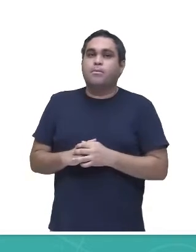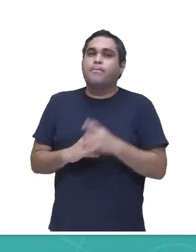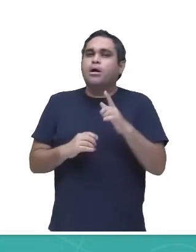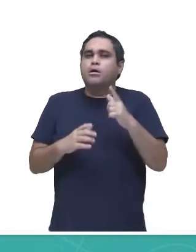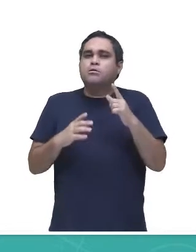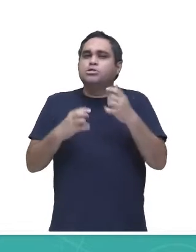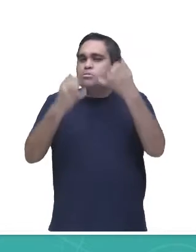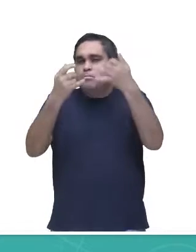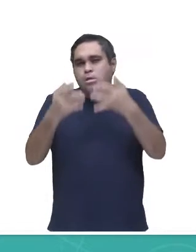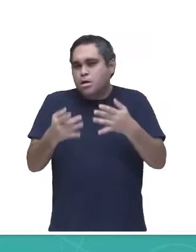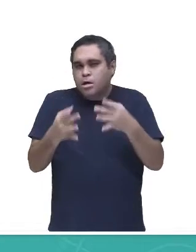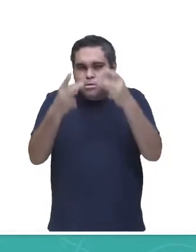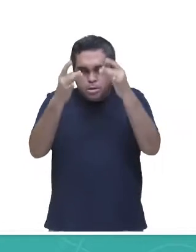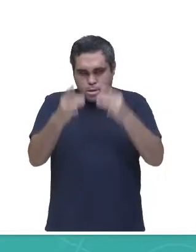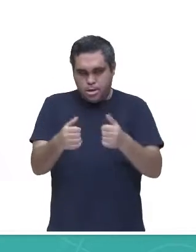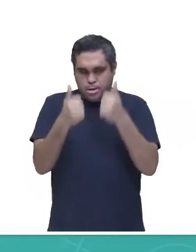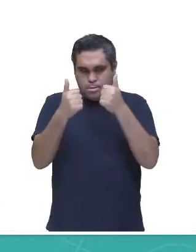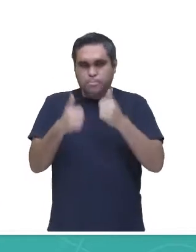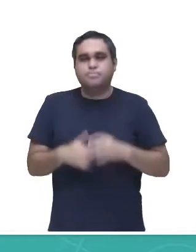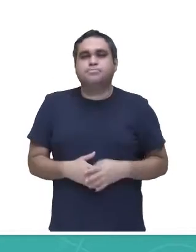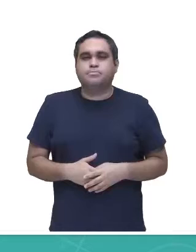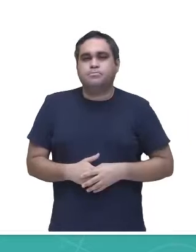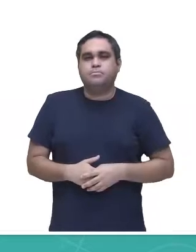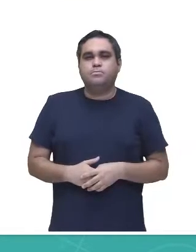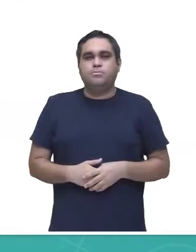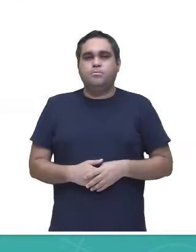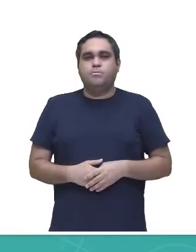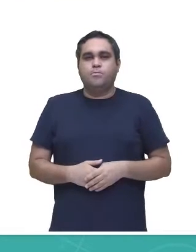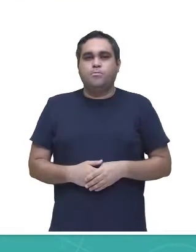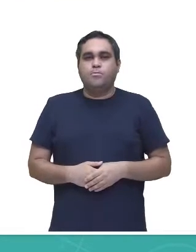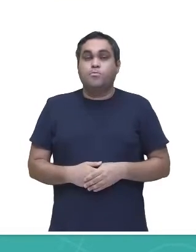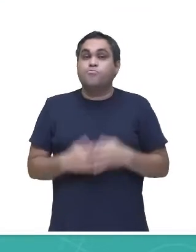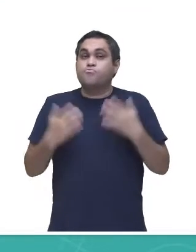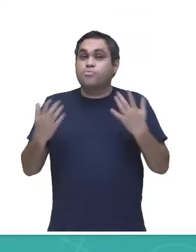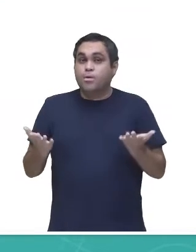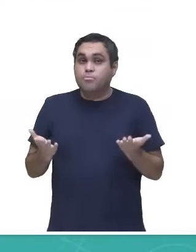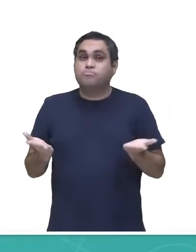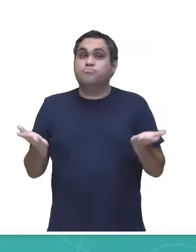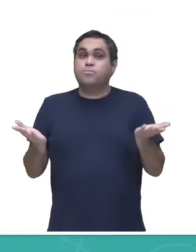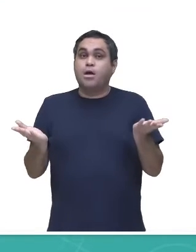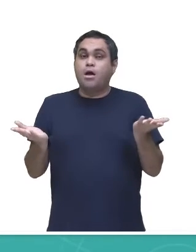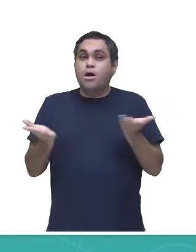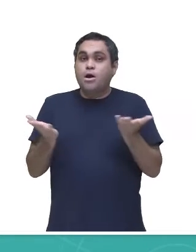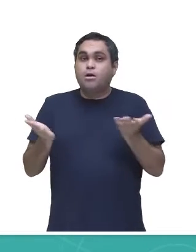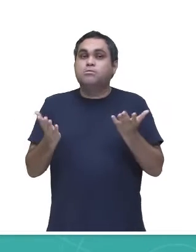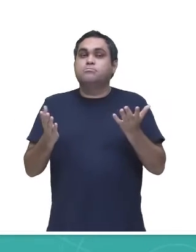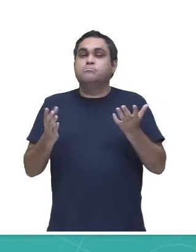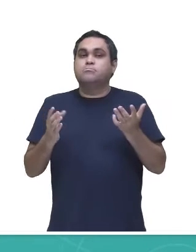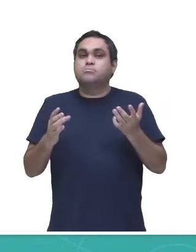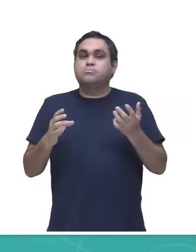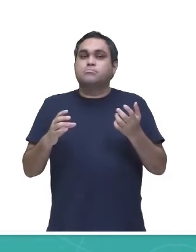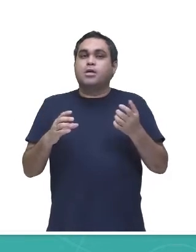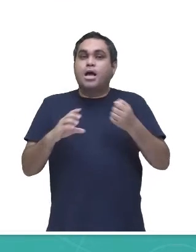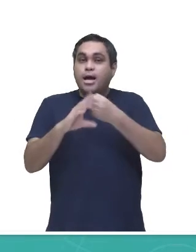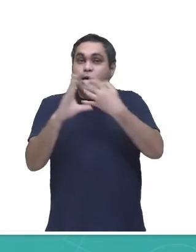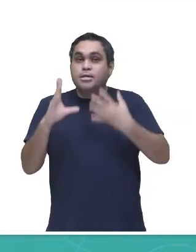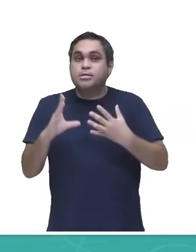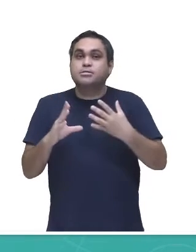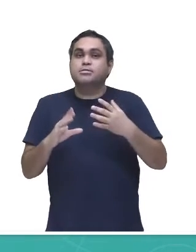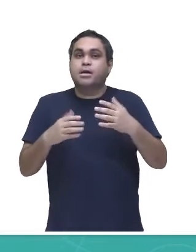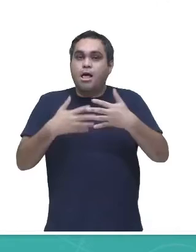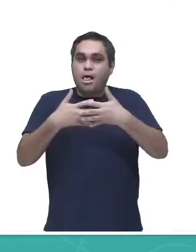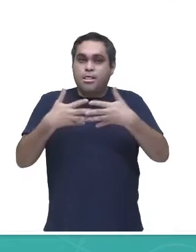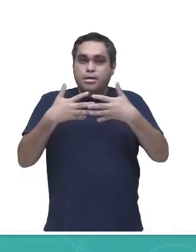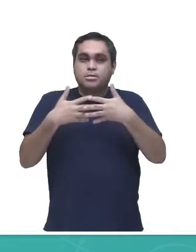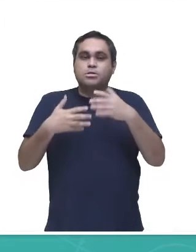pele. Presta atenção e a gente já retorna. Vamos falar sobre as características do tecido conjuntivo.